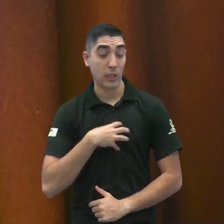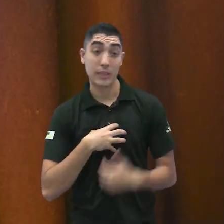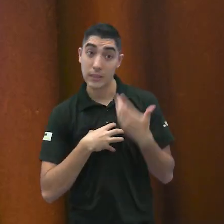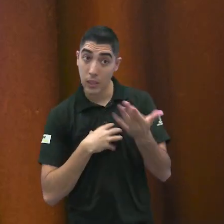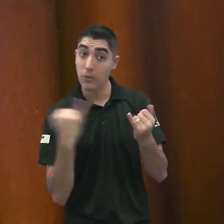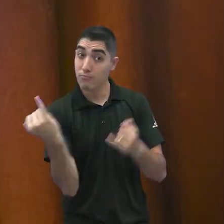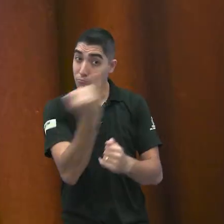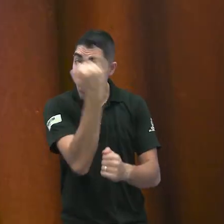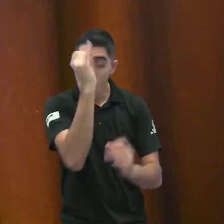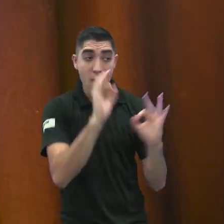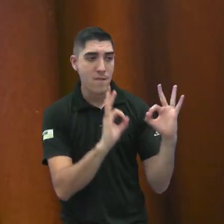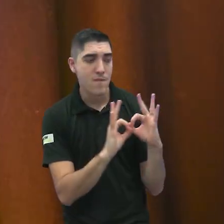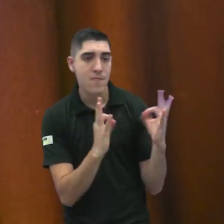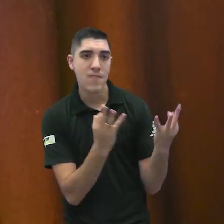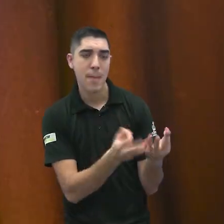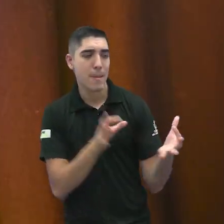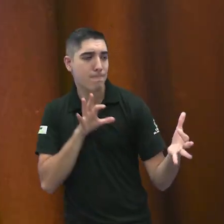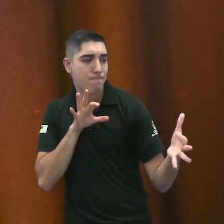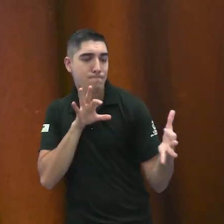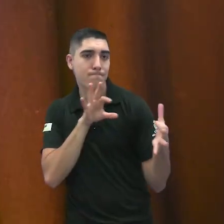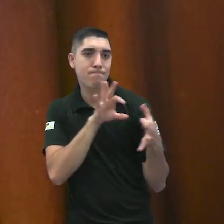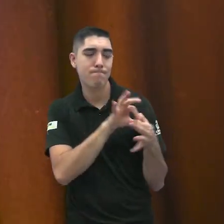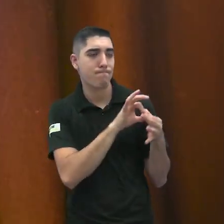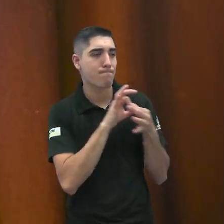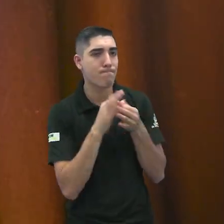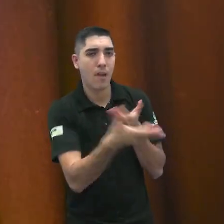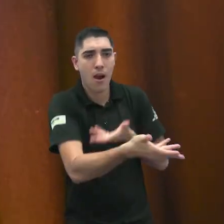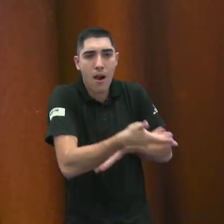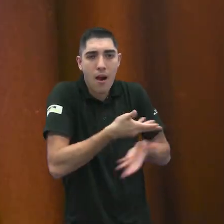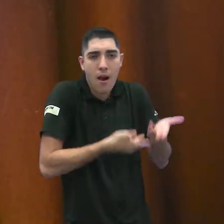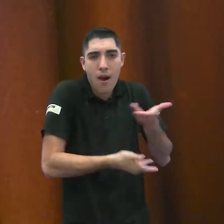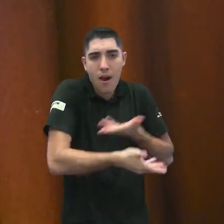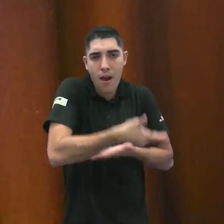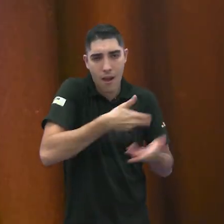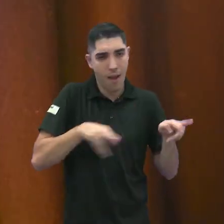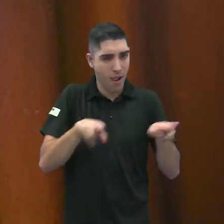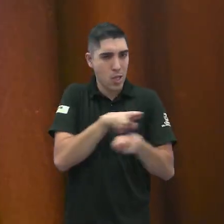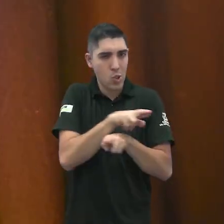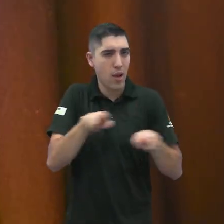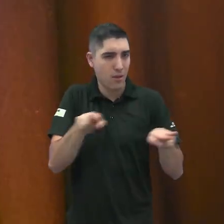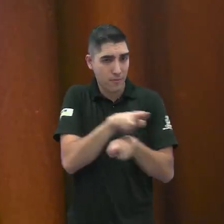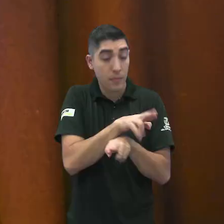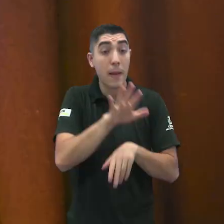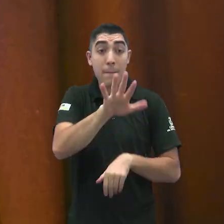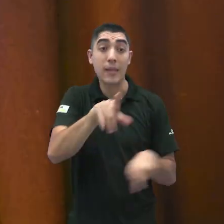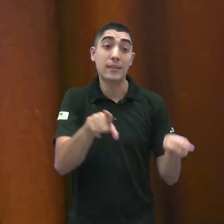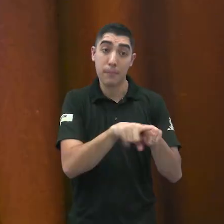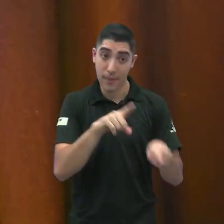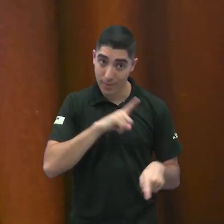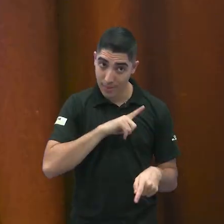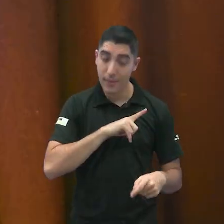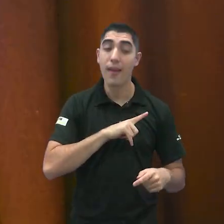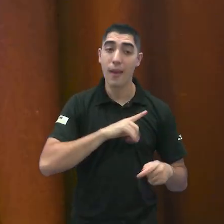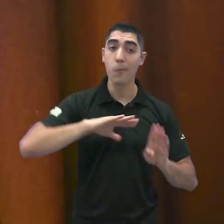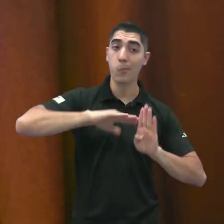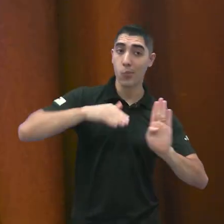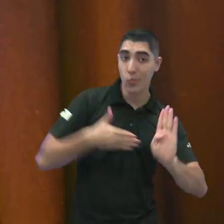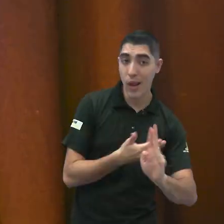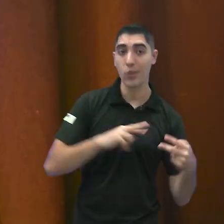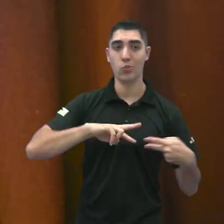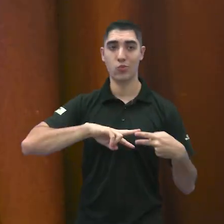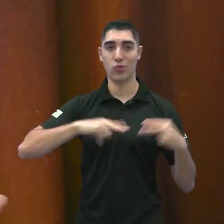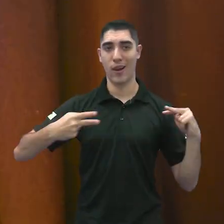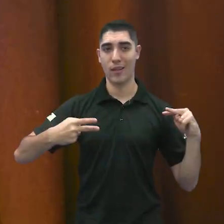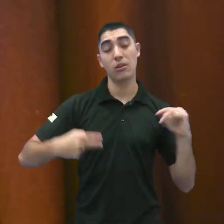ela tem um fator importantíssimo nesse desenvolvimento. Mas aí o genético também entra, né? Por quê? Porque, às vezes,